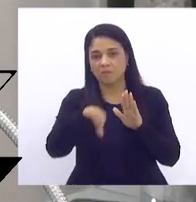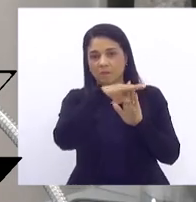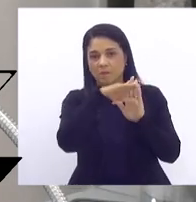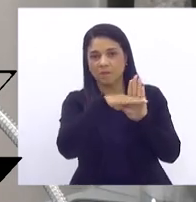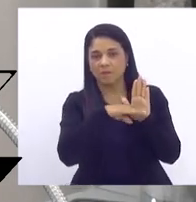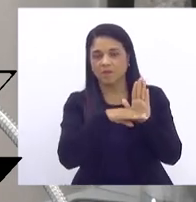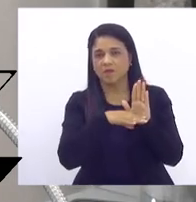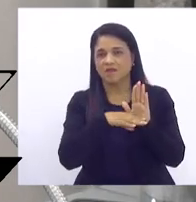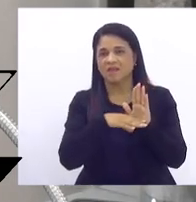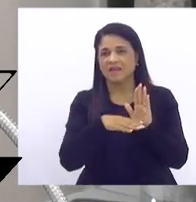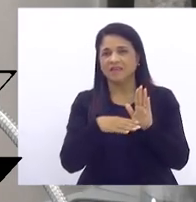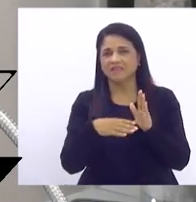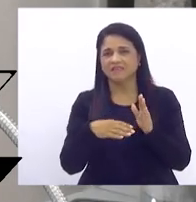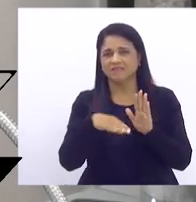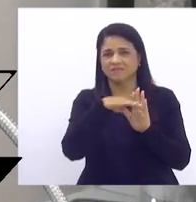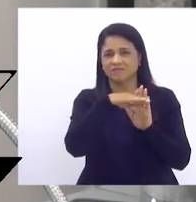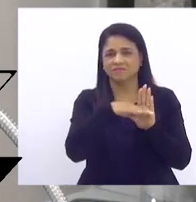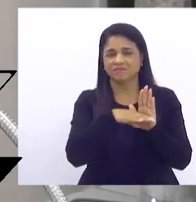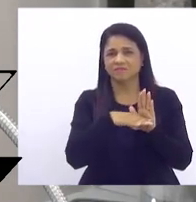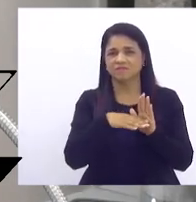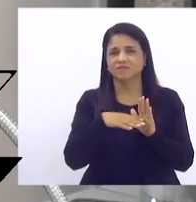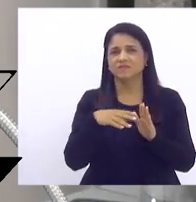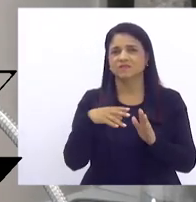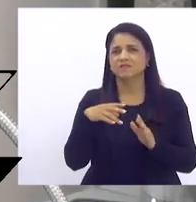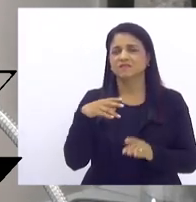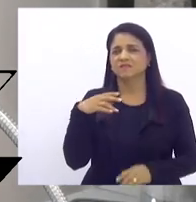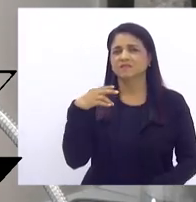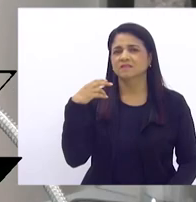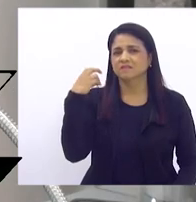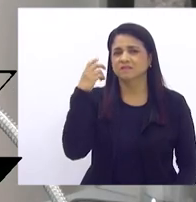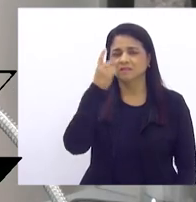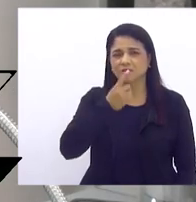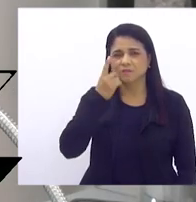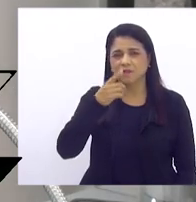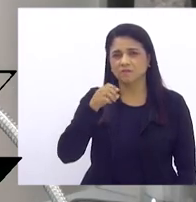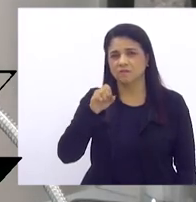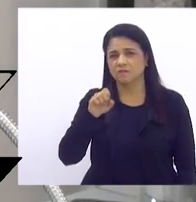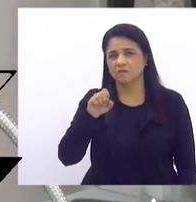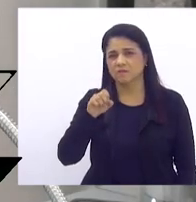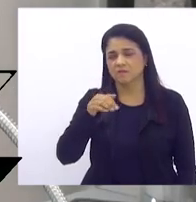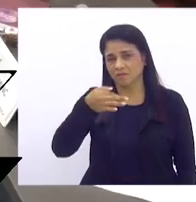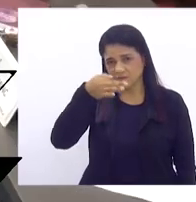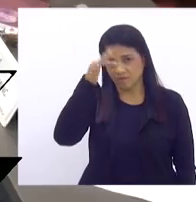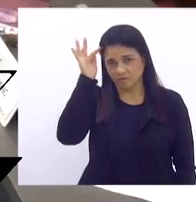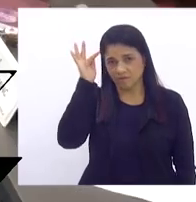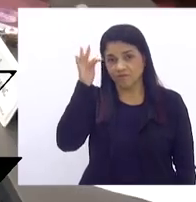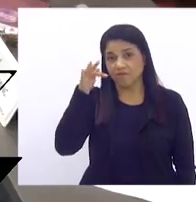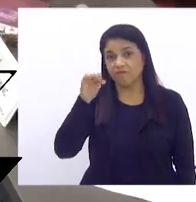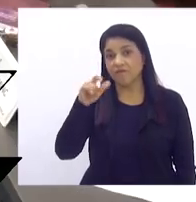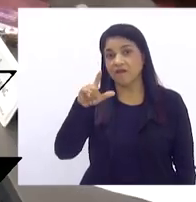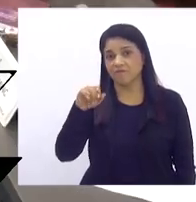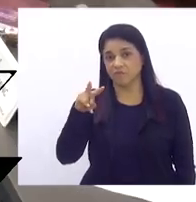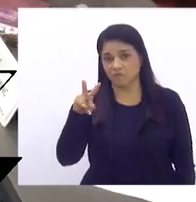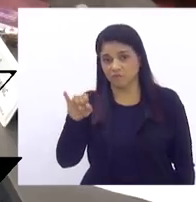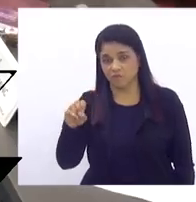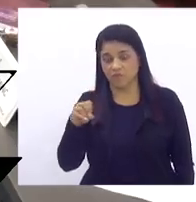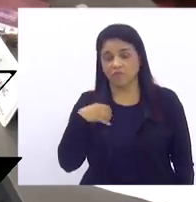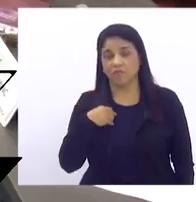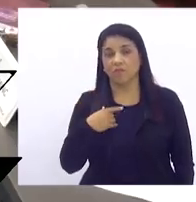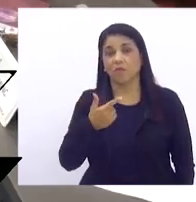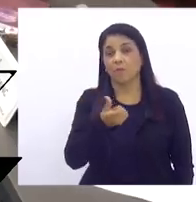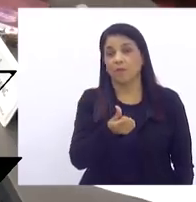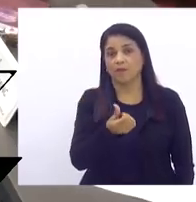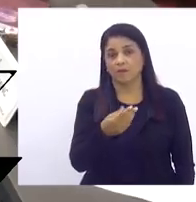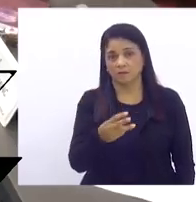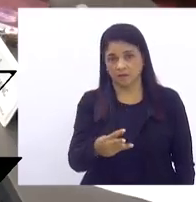Eu pedi 35. O seu, deputado Serafini? Deputado Yuri. Mas qual é o... 63. O